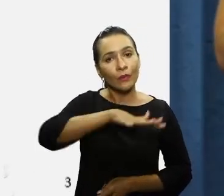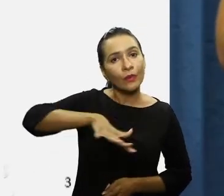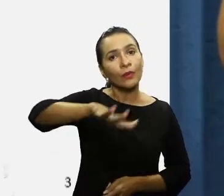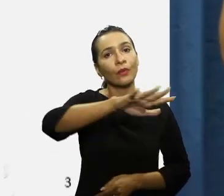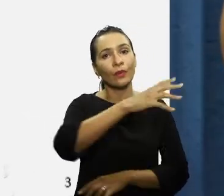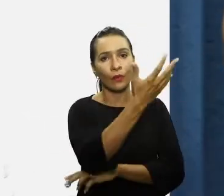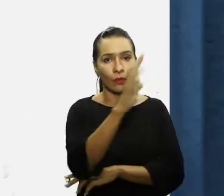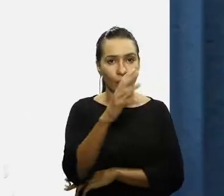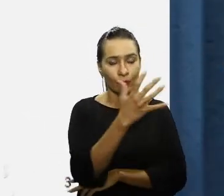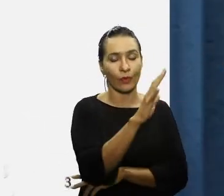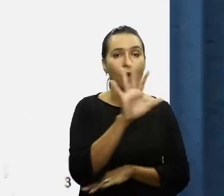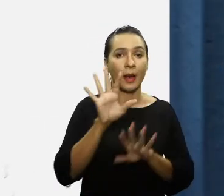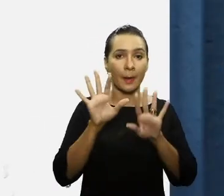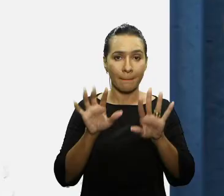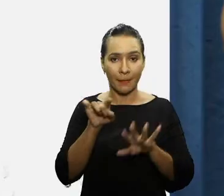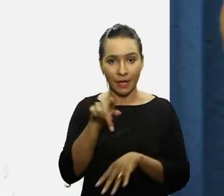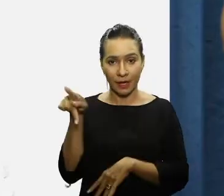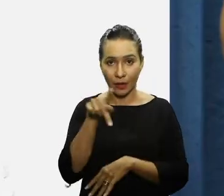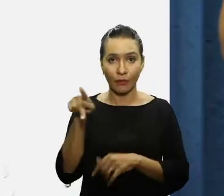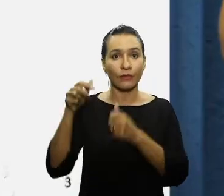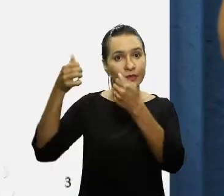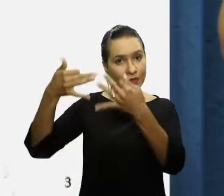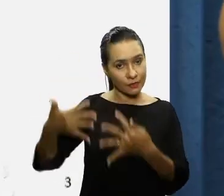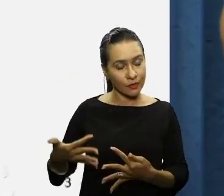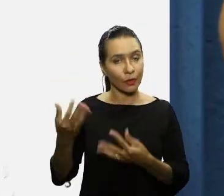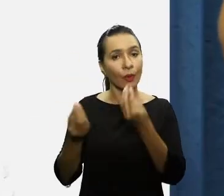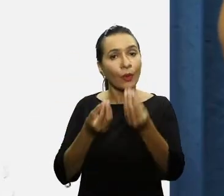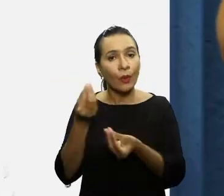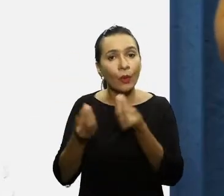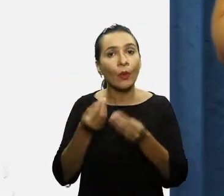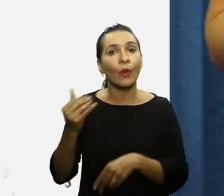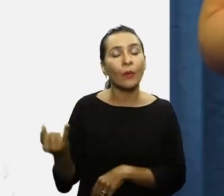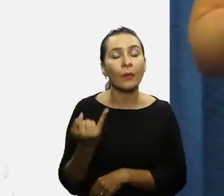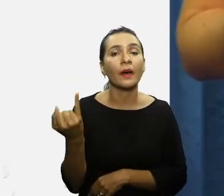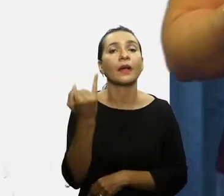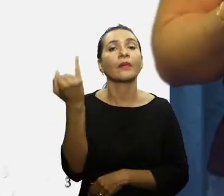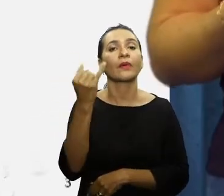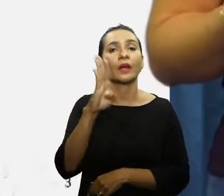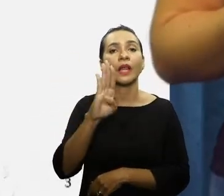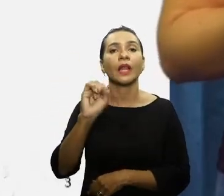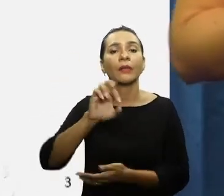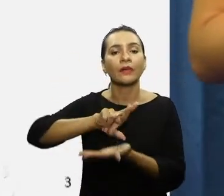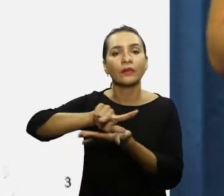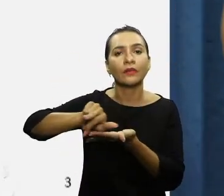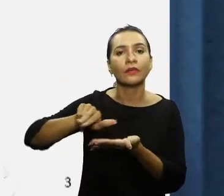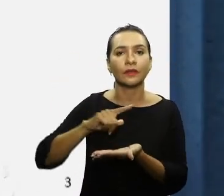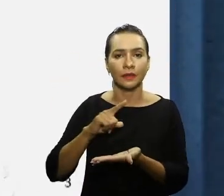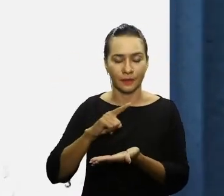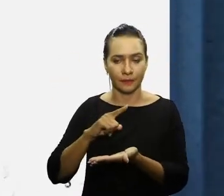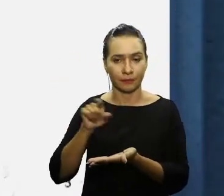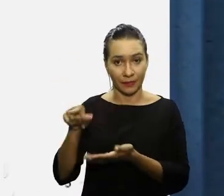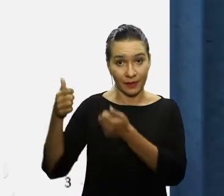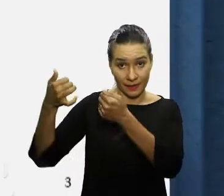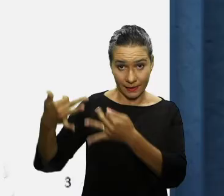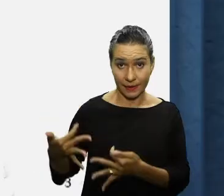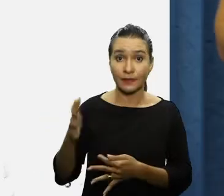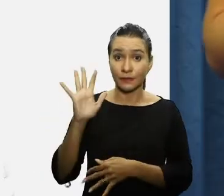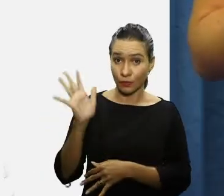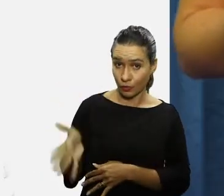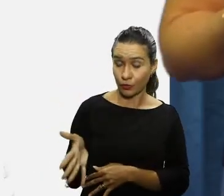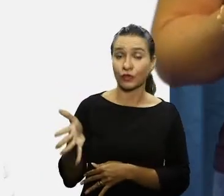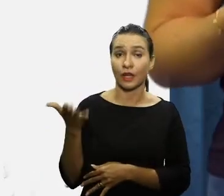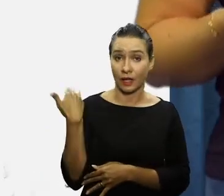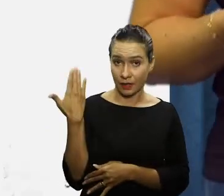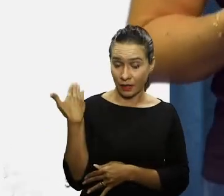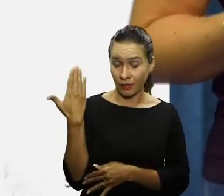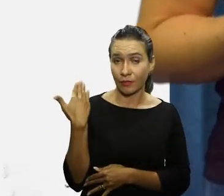biodiversidade tem. E ele falou também para vocês sobre alguns valores que a biodiversidade tem, que os